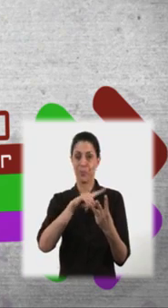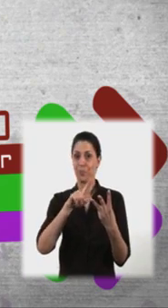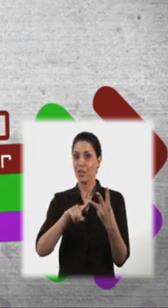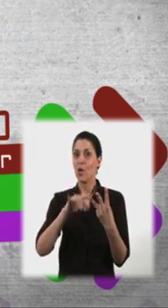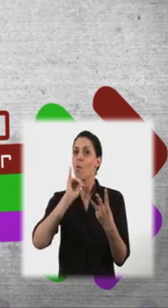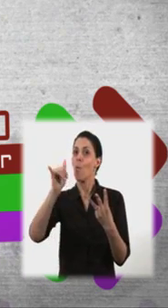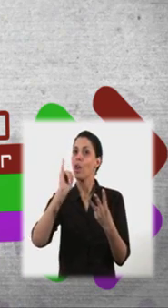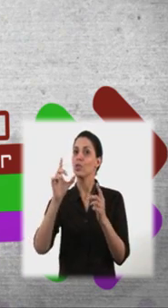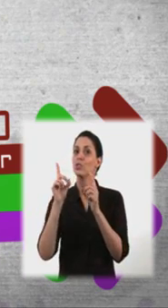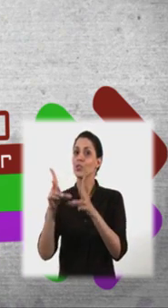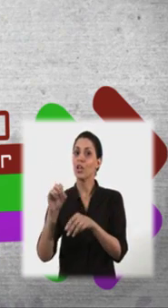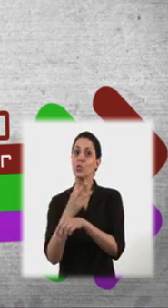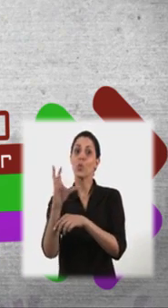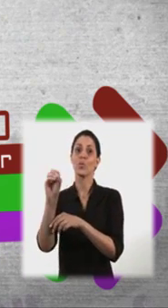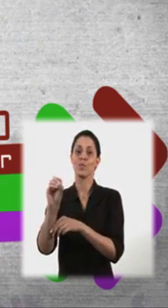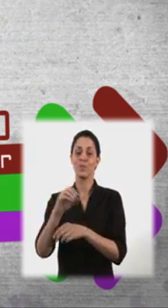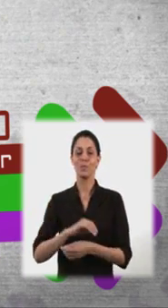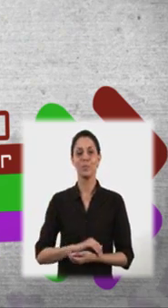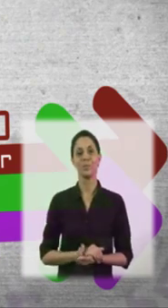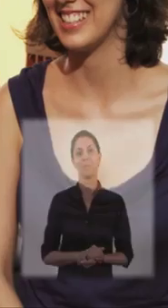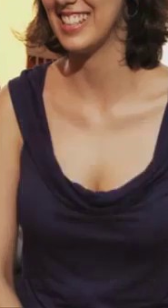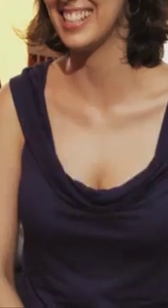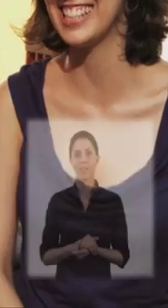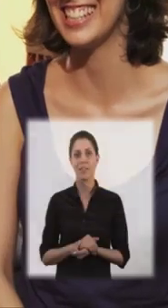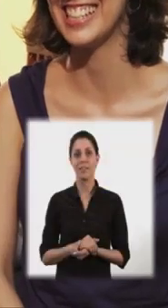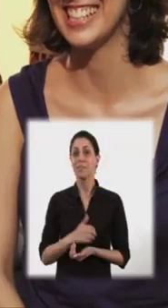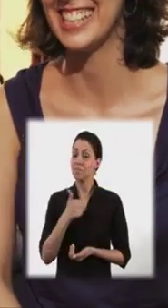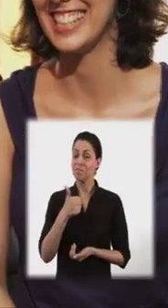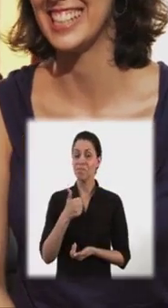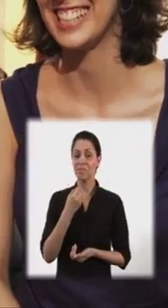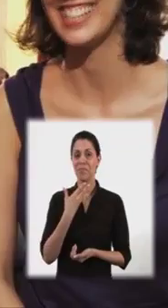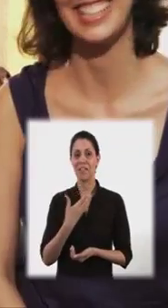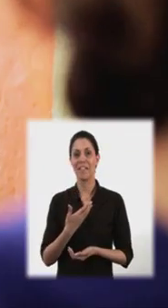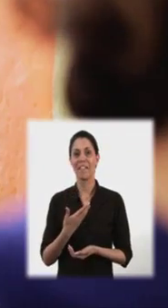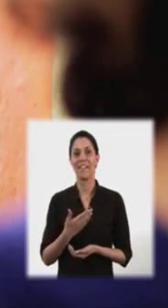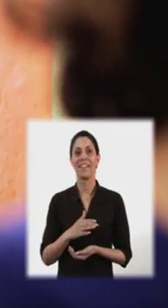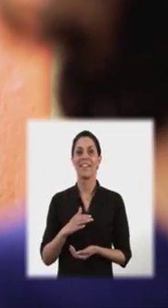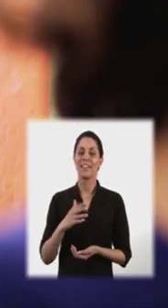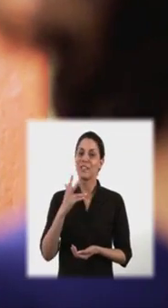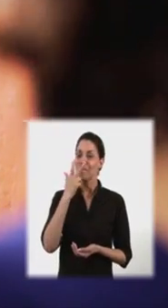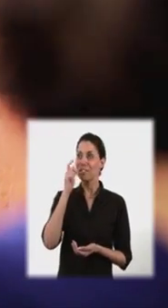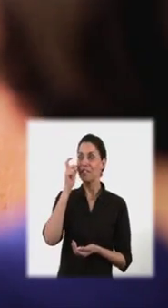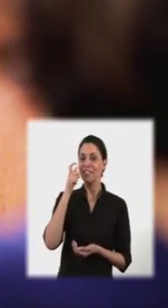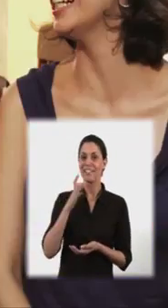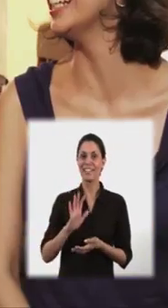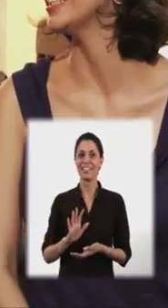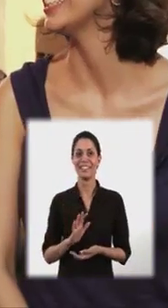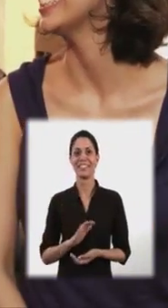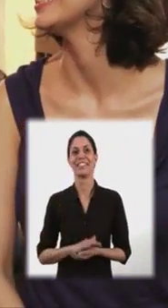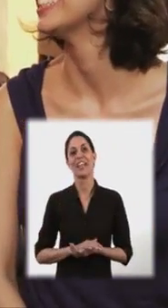Que bacana. Olha, ele ficou interessado, né? Que